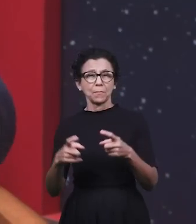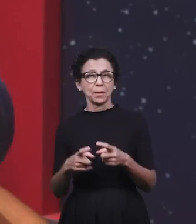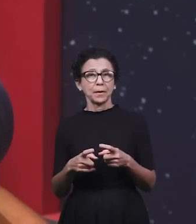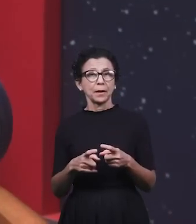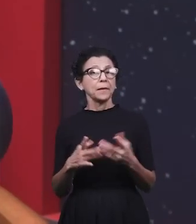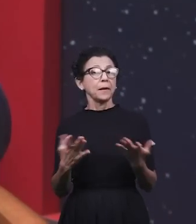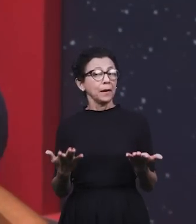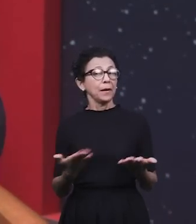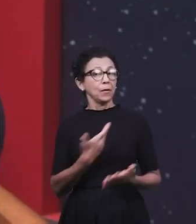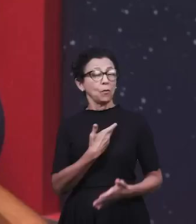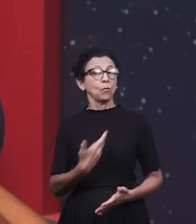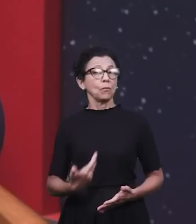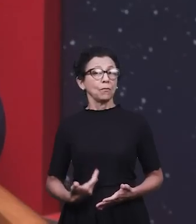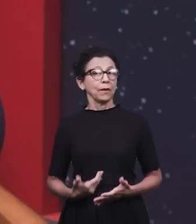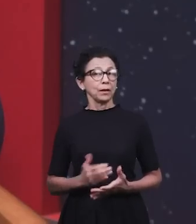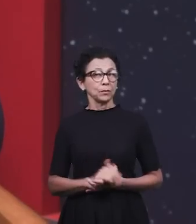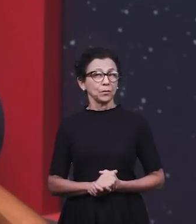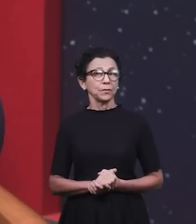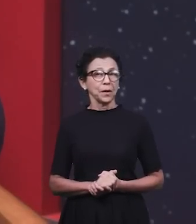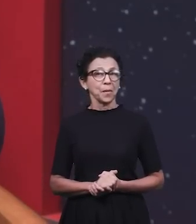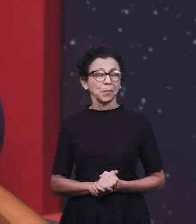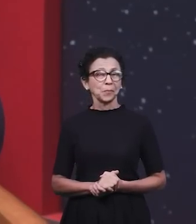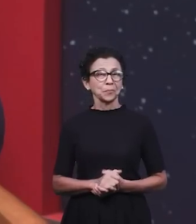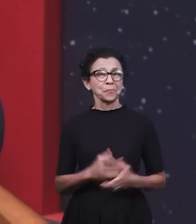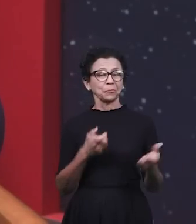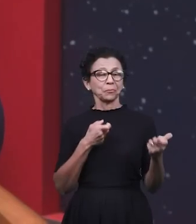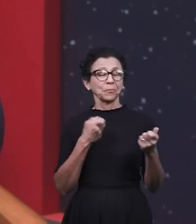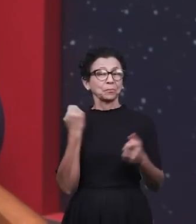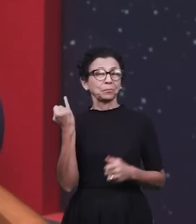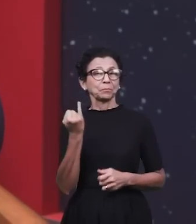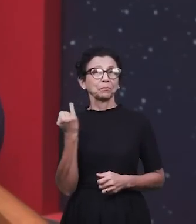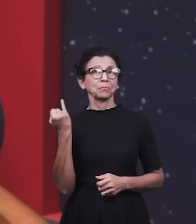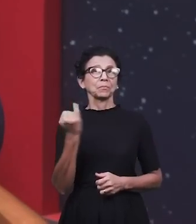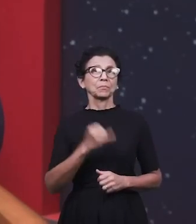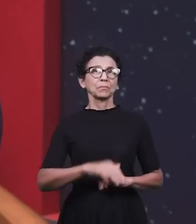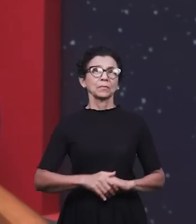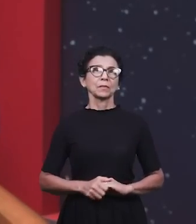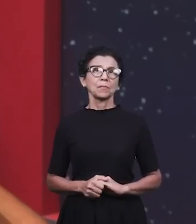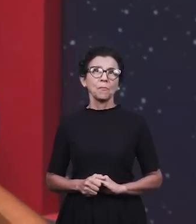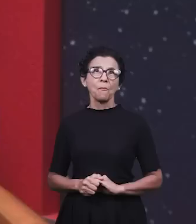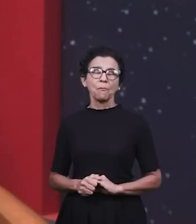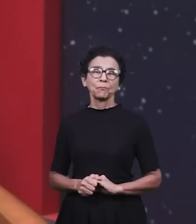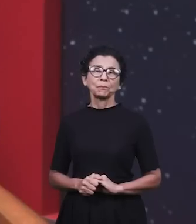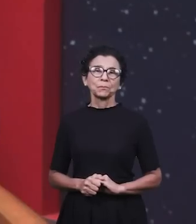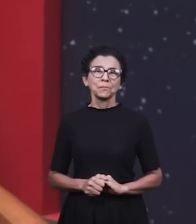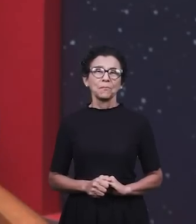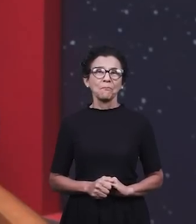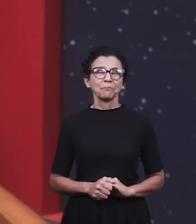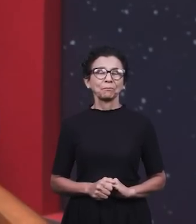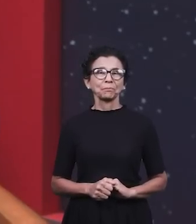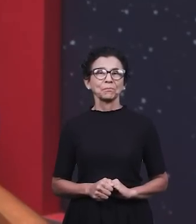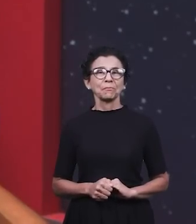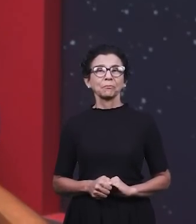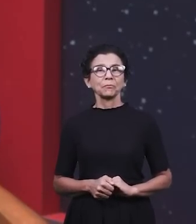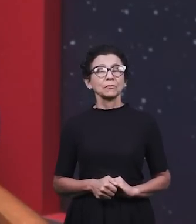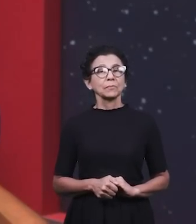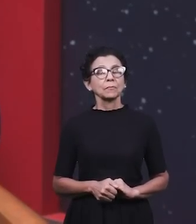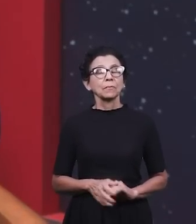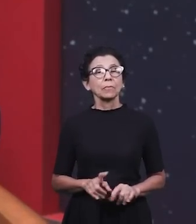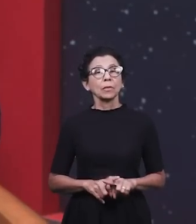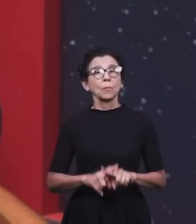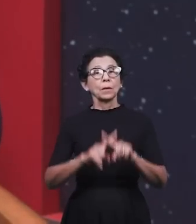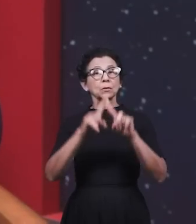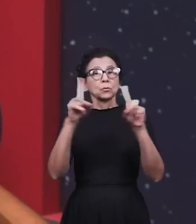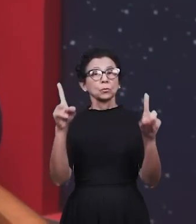tão importante que lá no final da palavra vai falar do governo perfeito, que é o governo do Senhor Jesus lá no milênio.